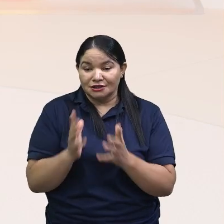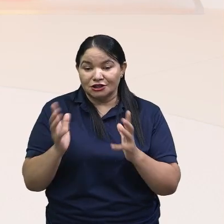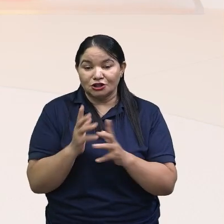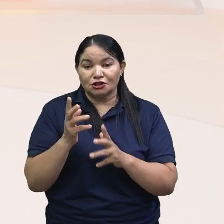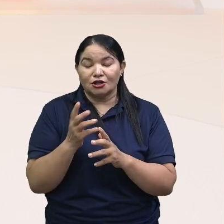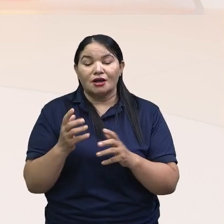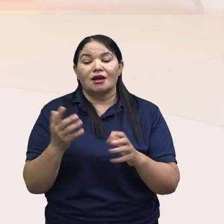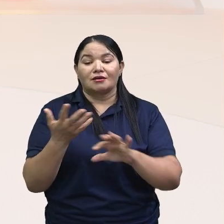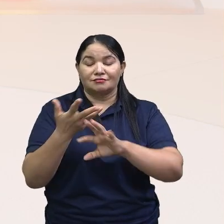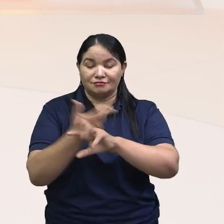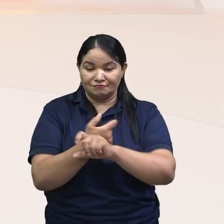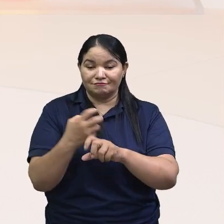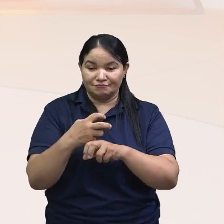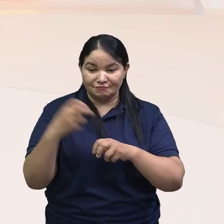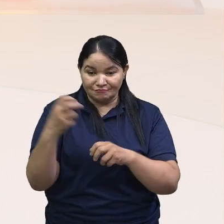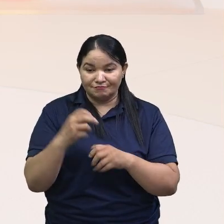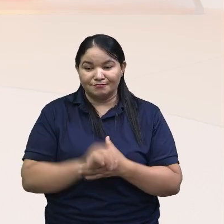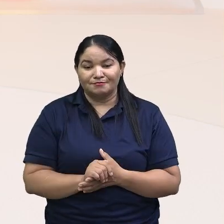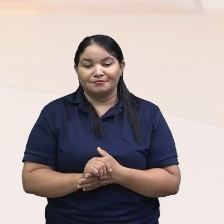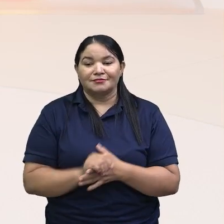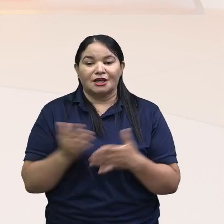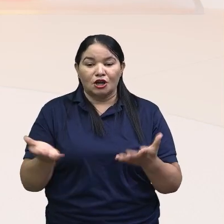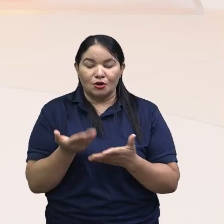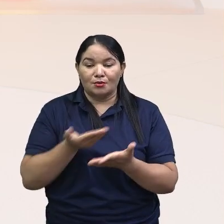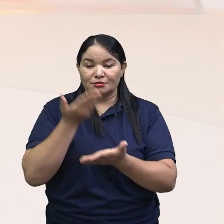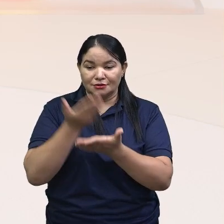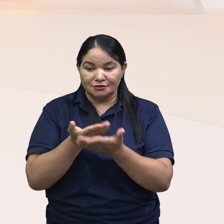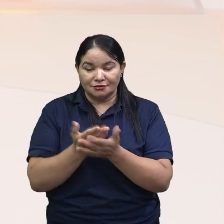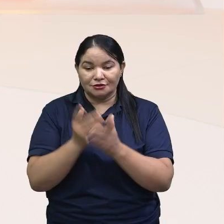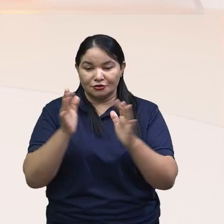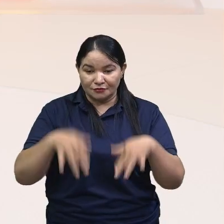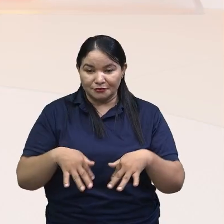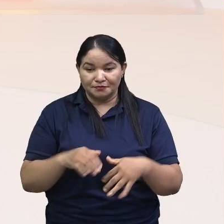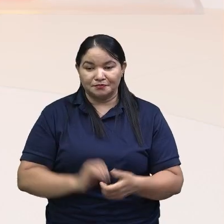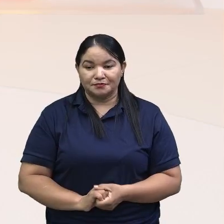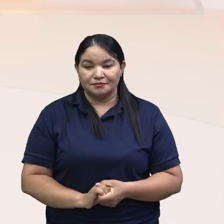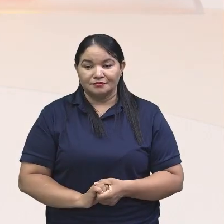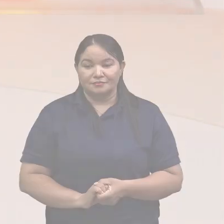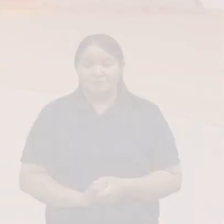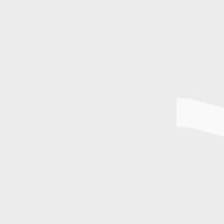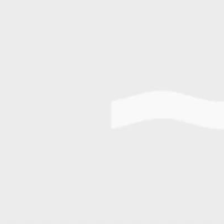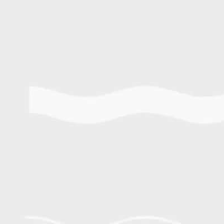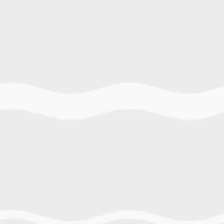essa interculturalidade. Então, assim, nós finalizamos a nossa aula.